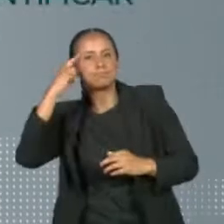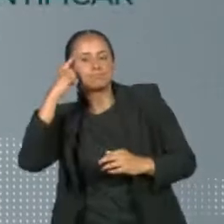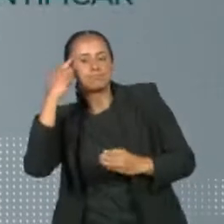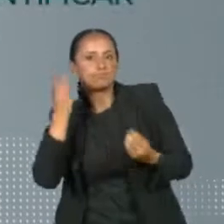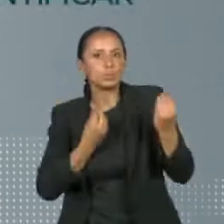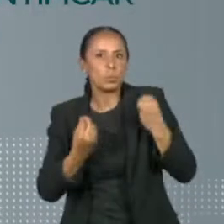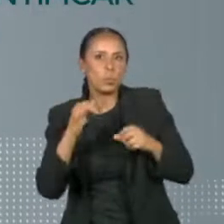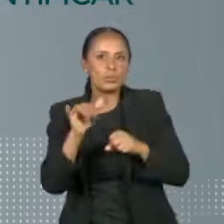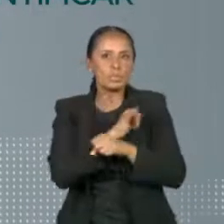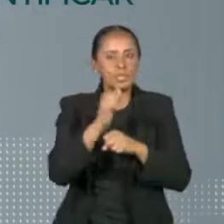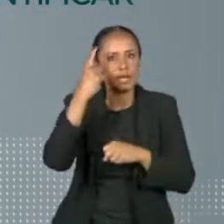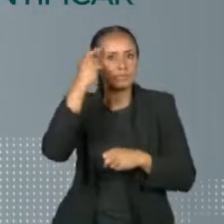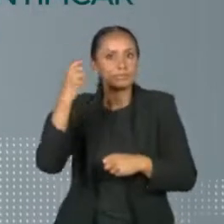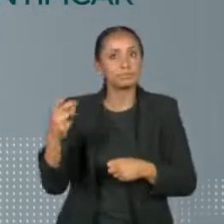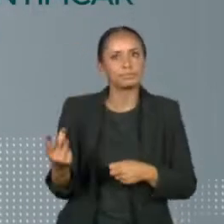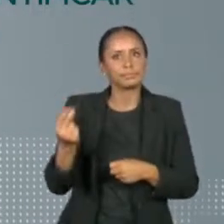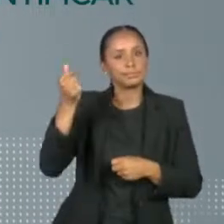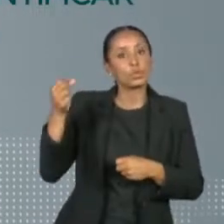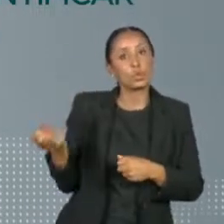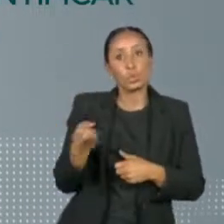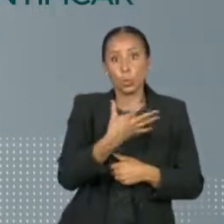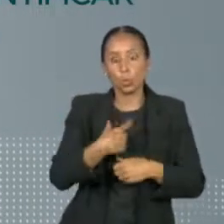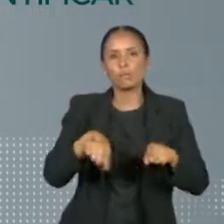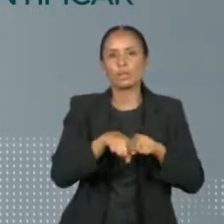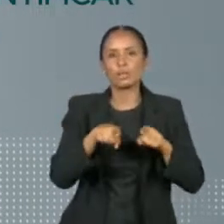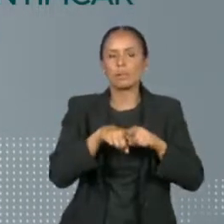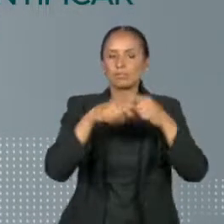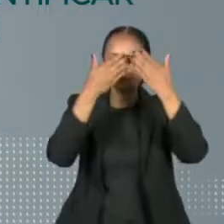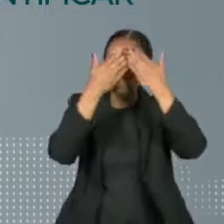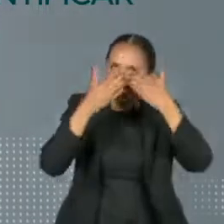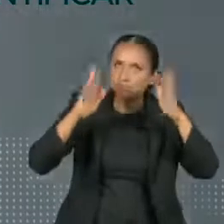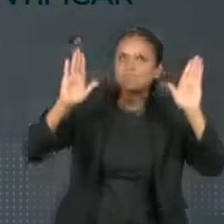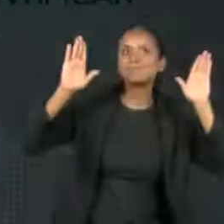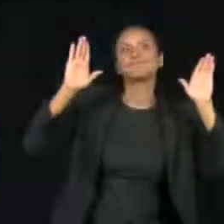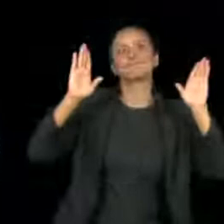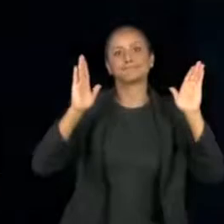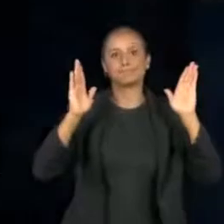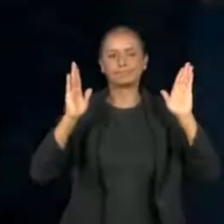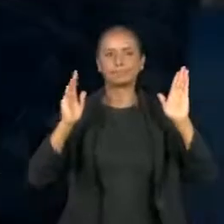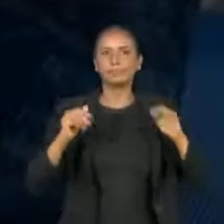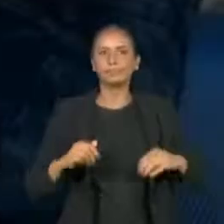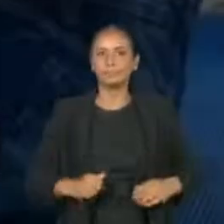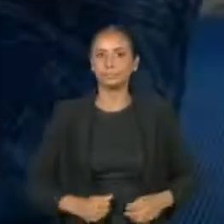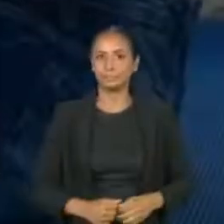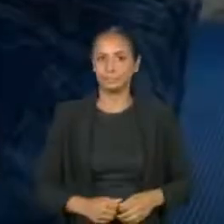Também clareia a mente, ajudando a identificar aquelas que não funcionam.